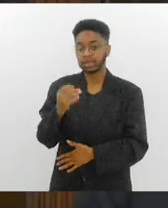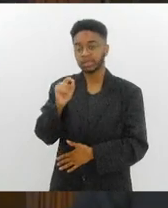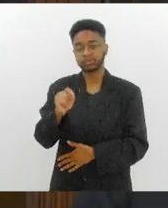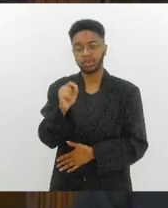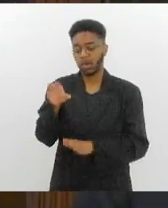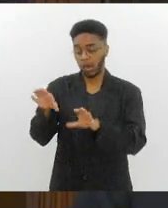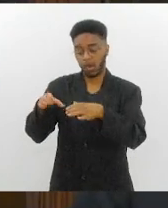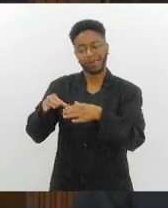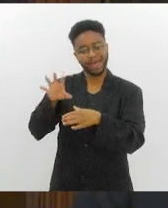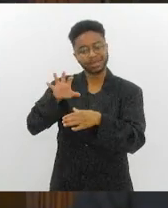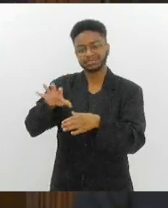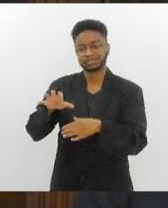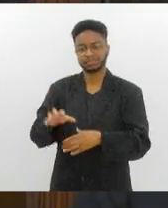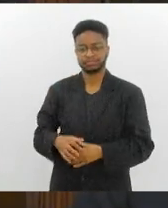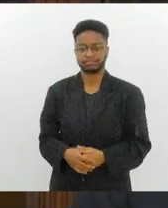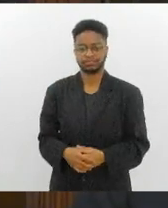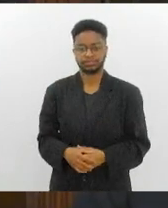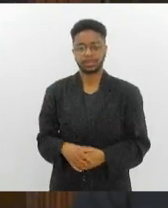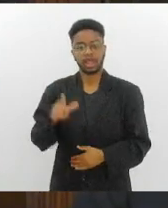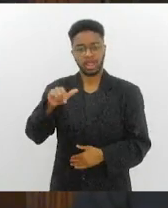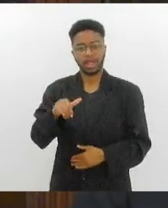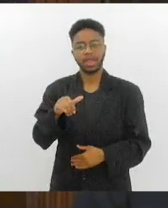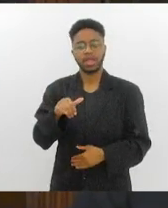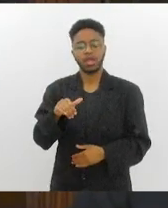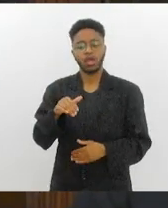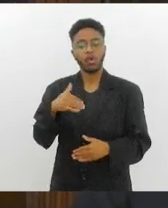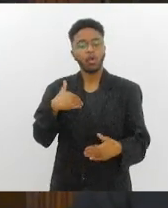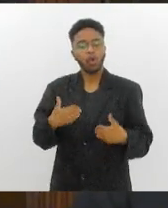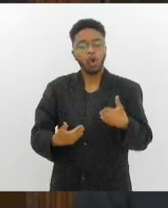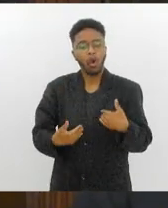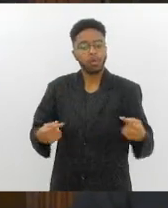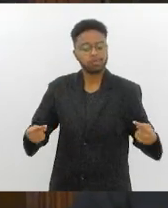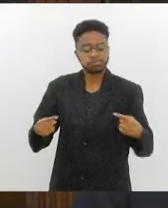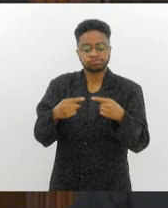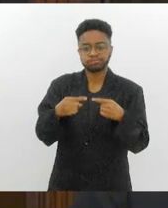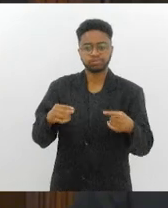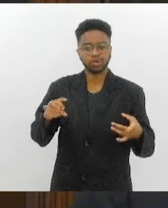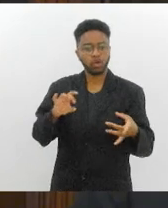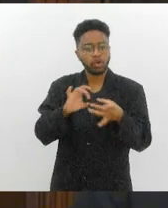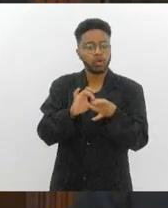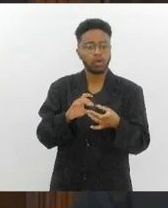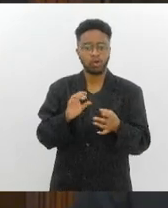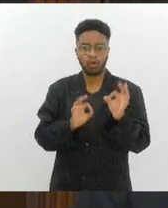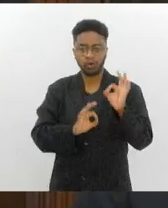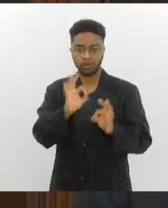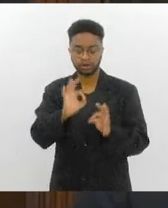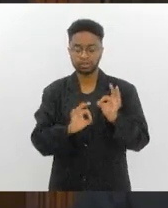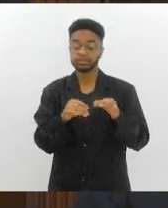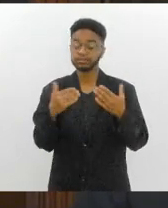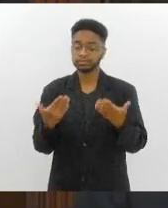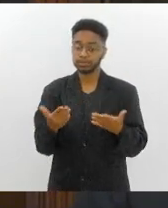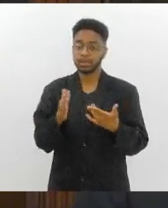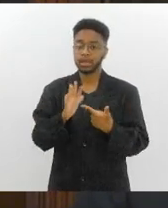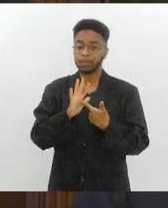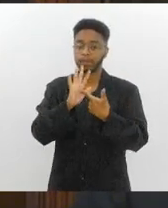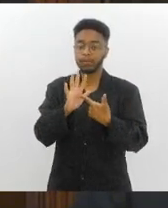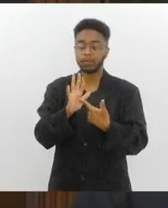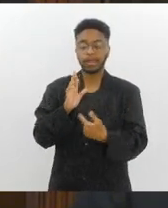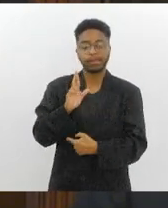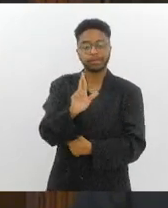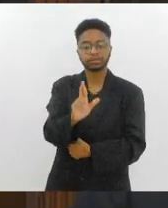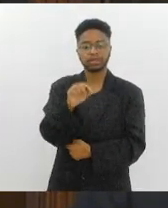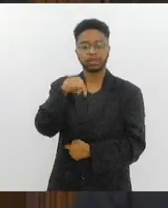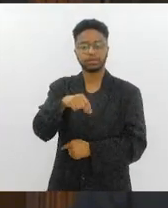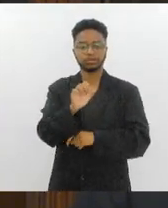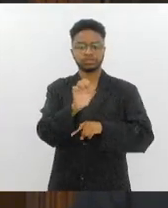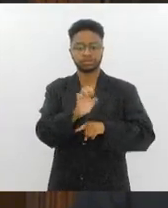isso, né? A companhia é um corpo bem ajustado. É uma grande representação do estado do Rio de Janeiro.